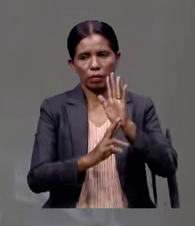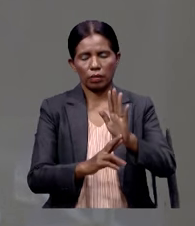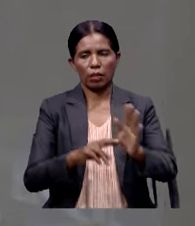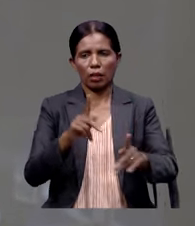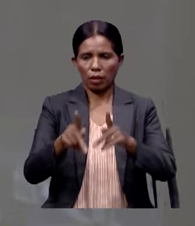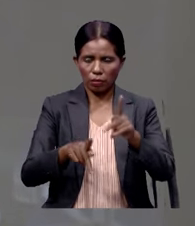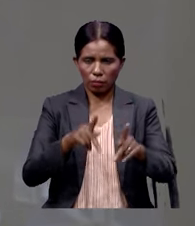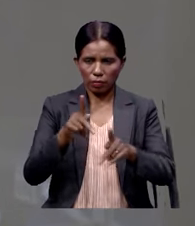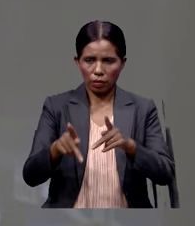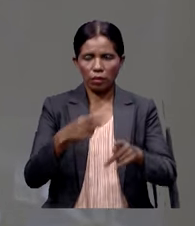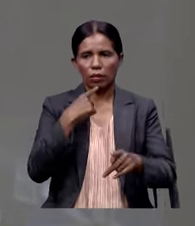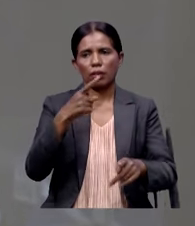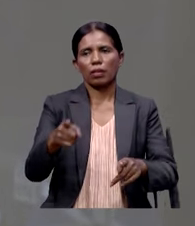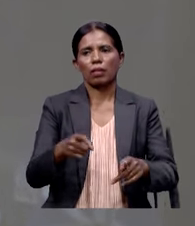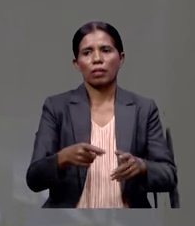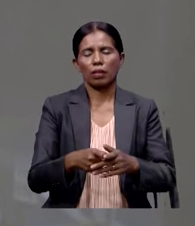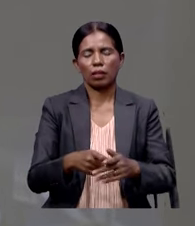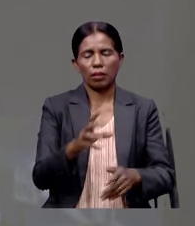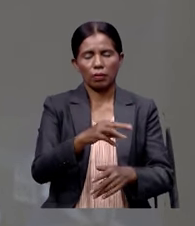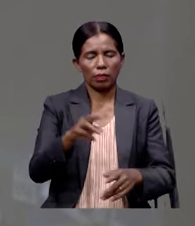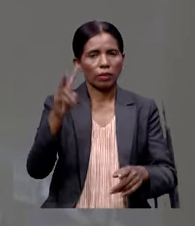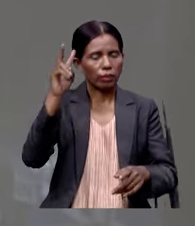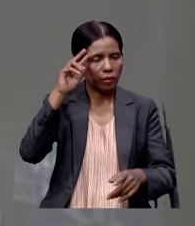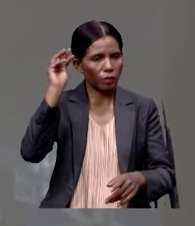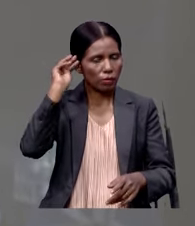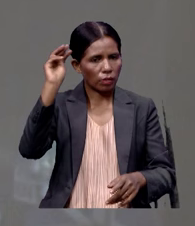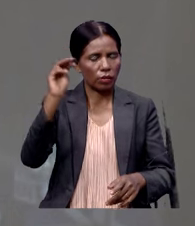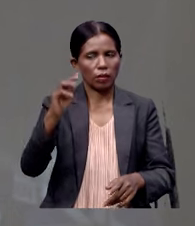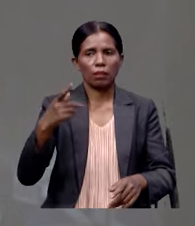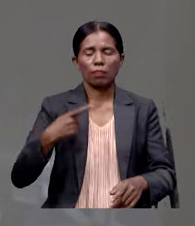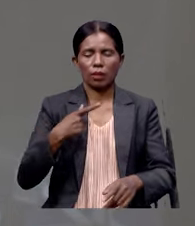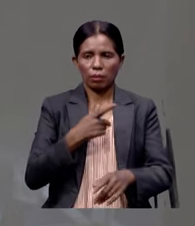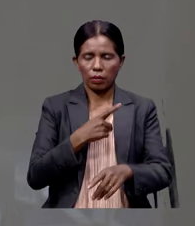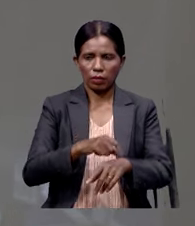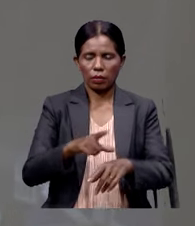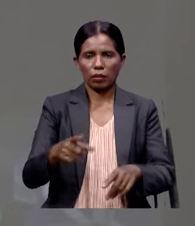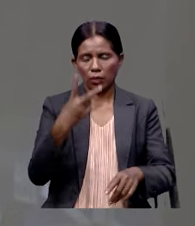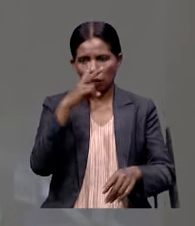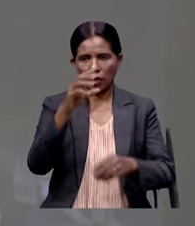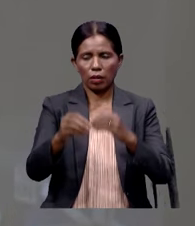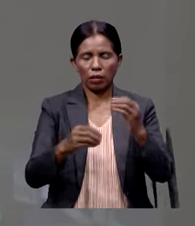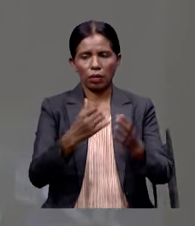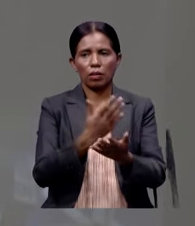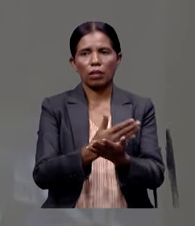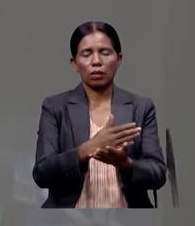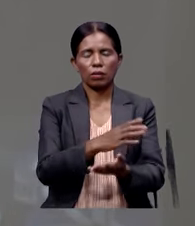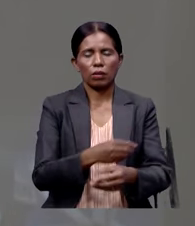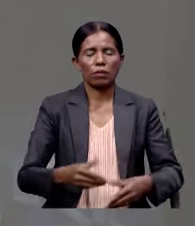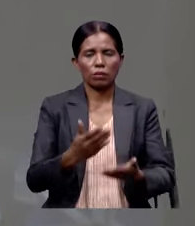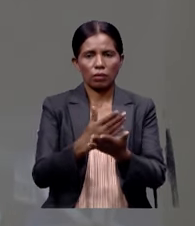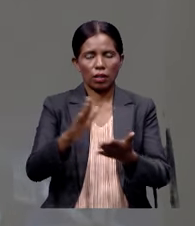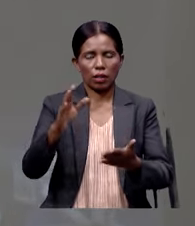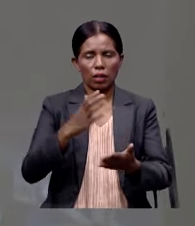povo sugere ba sua excelência vice-ministro assuntos parlamentares atu bele transmiti hau ne sugestão ni dane